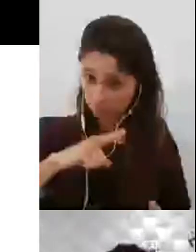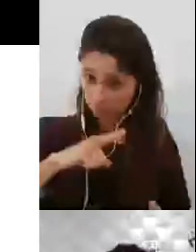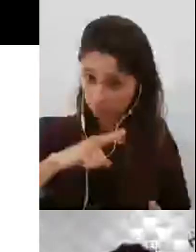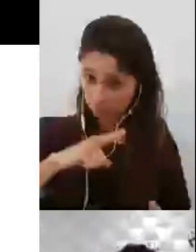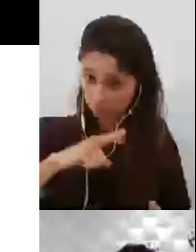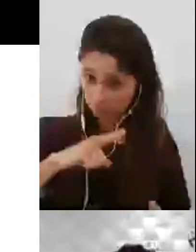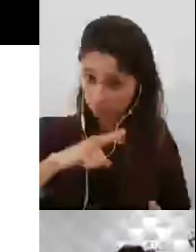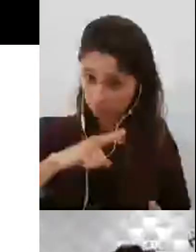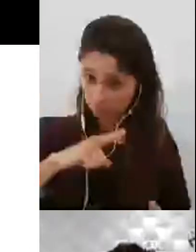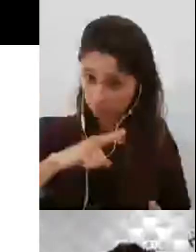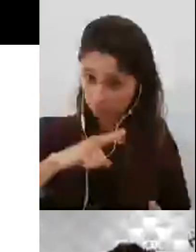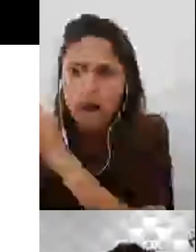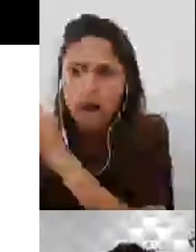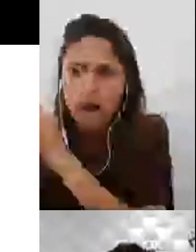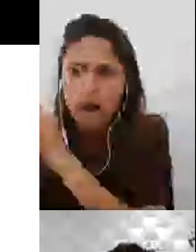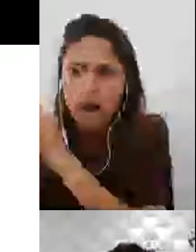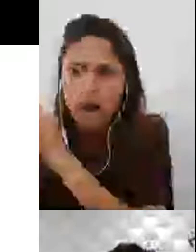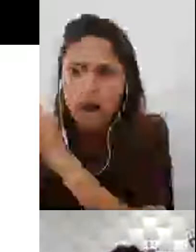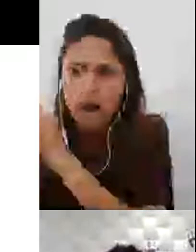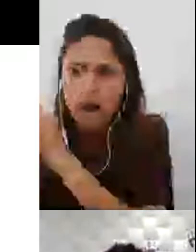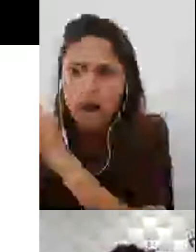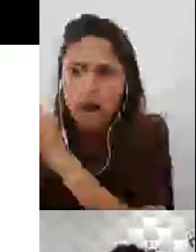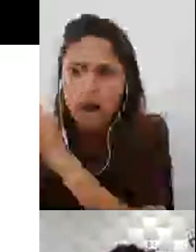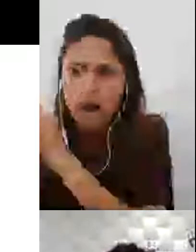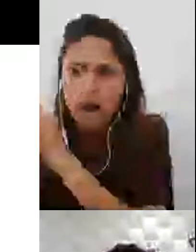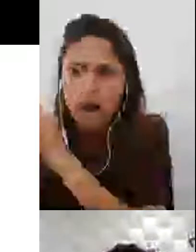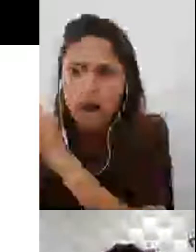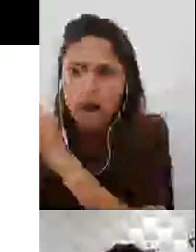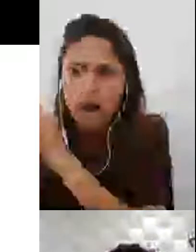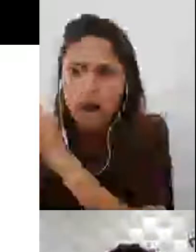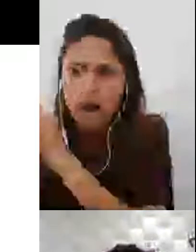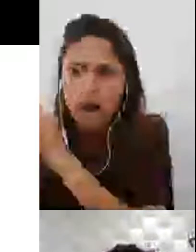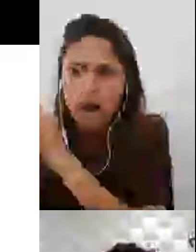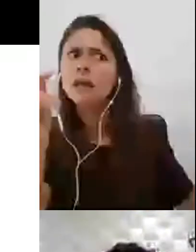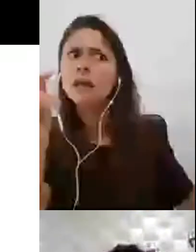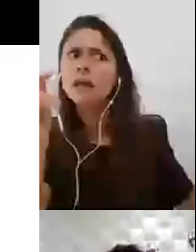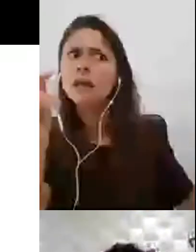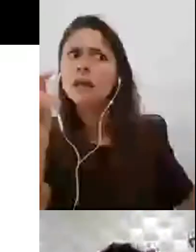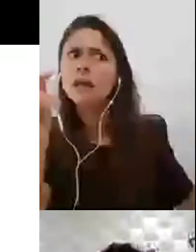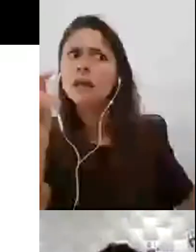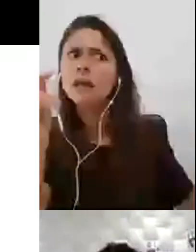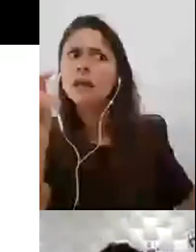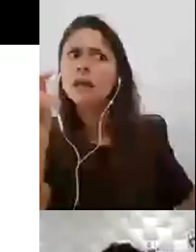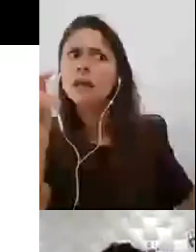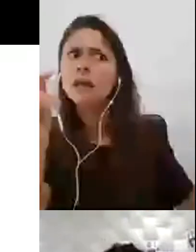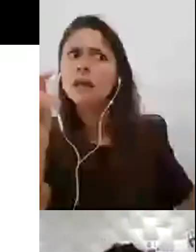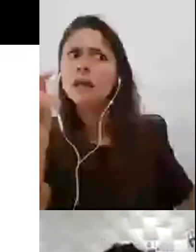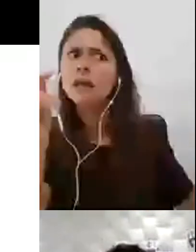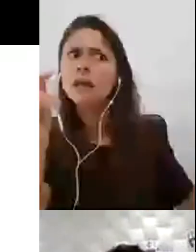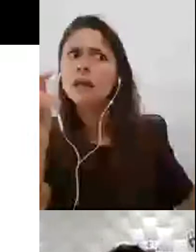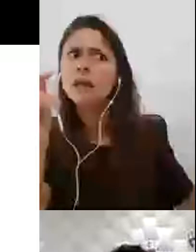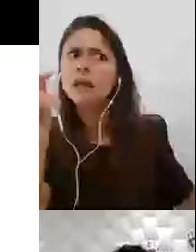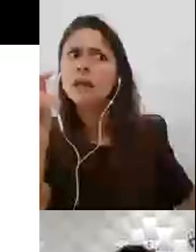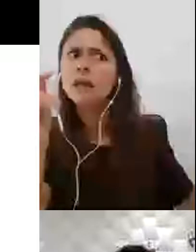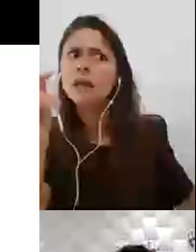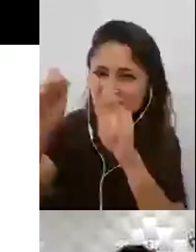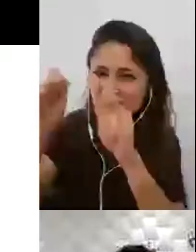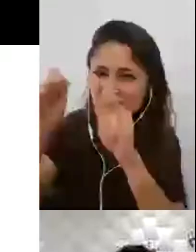esse produto no mercado, aí sim criando design, criando linhas de produção para que eu consiga reproduzir isso em